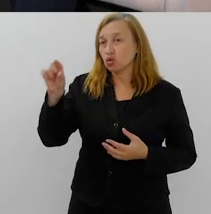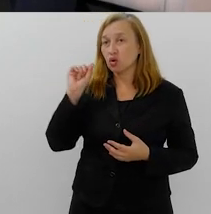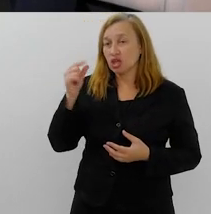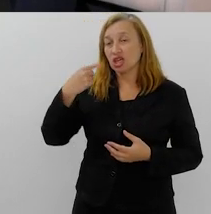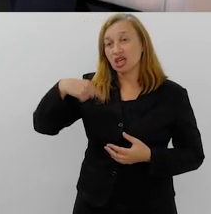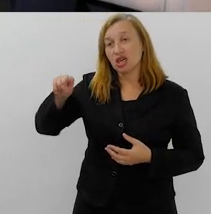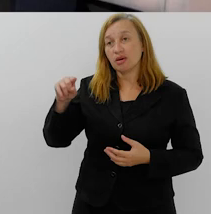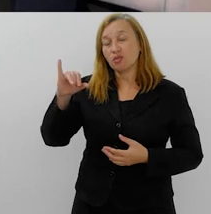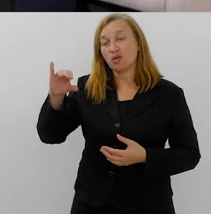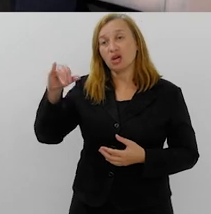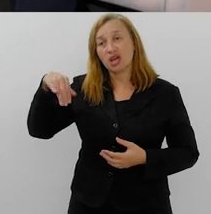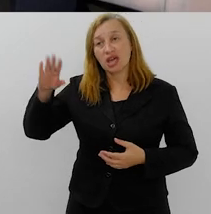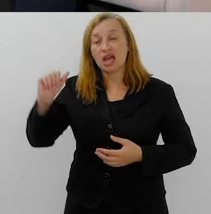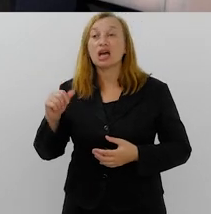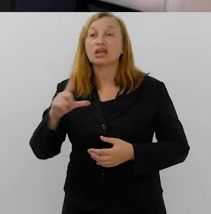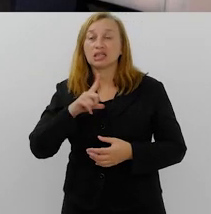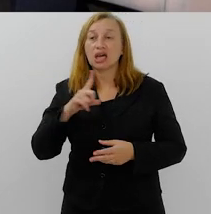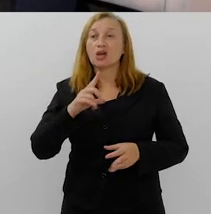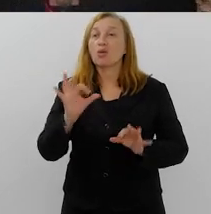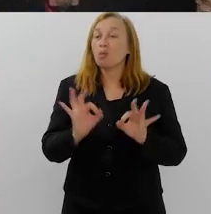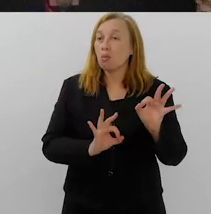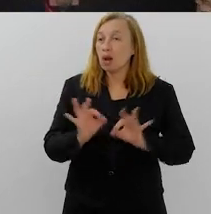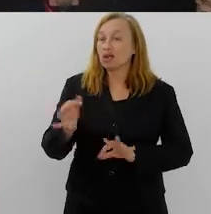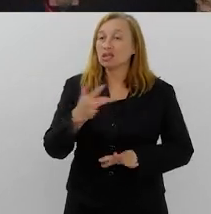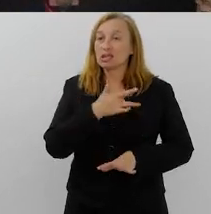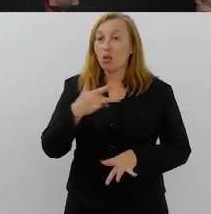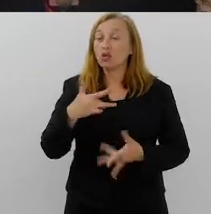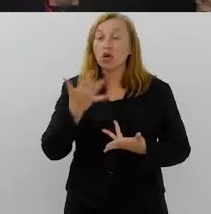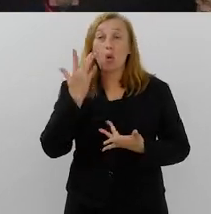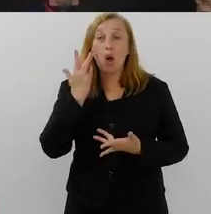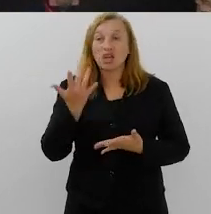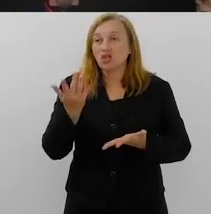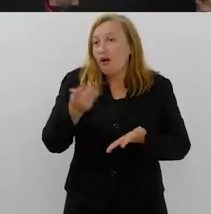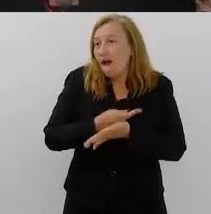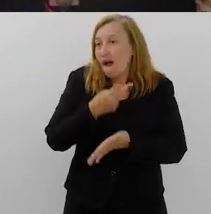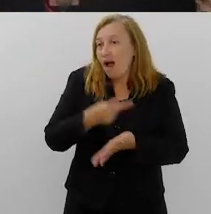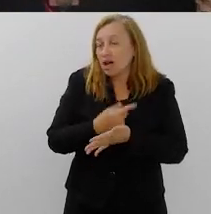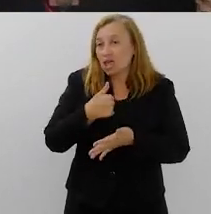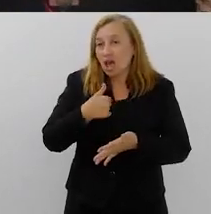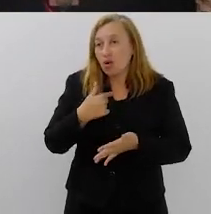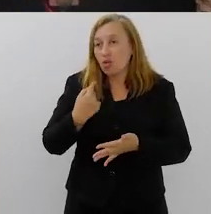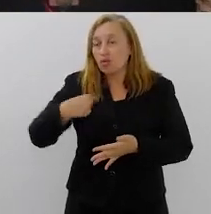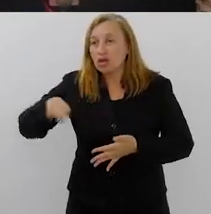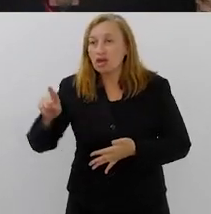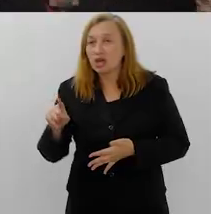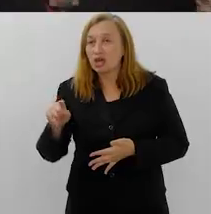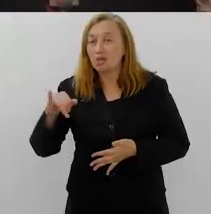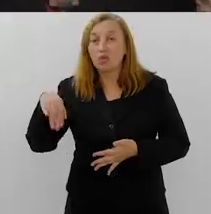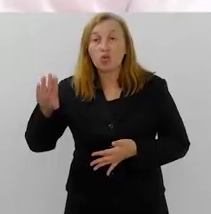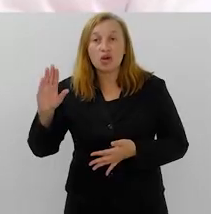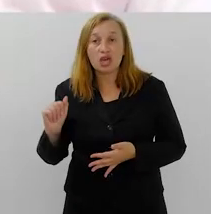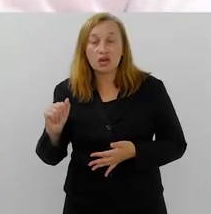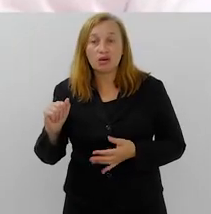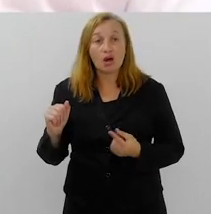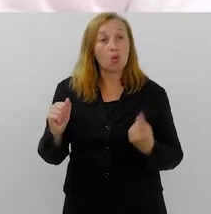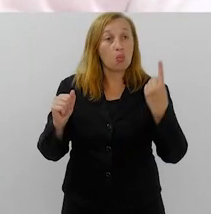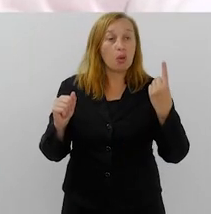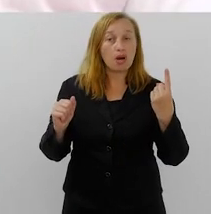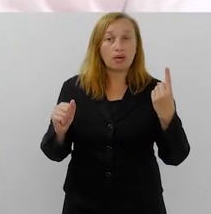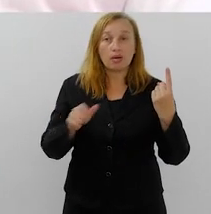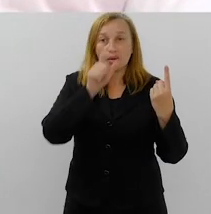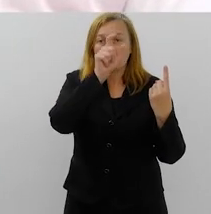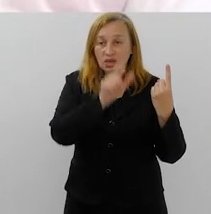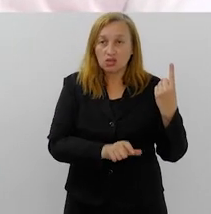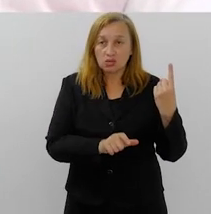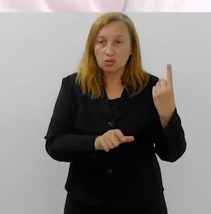uma opção de não ir pro Inca porque eu tenho um plano de saúde eu acho injusto eu ocupar uma vaga no Inca